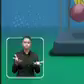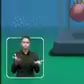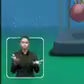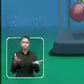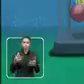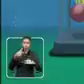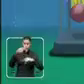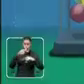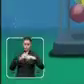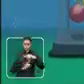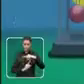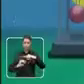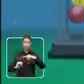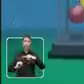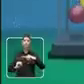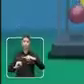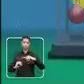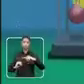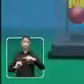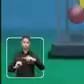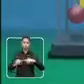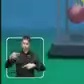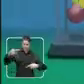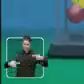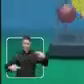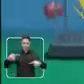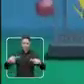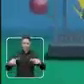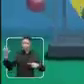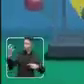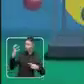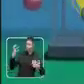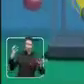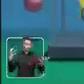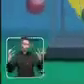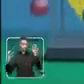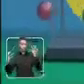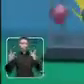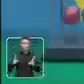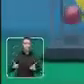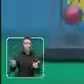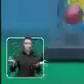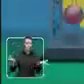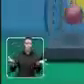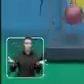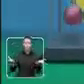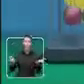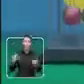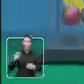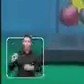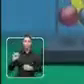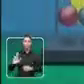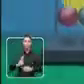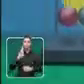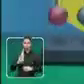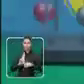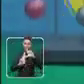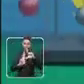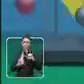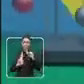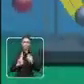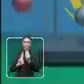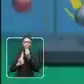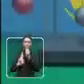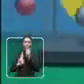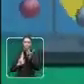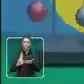os outros 7 em cada 10 brasileiros? Vamos ficar sempre no meio dessa pancadaria? E se pudéssemos